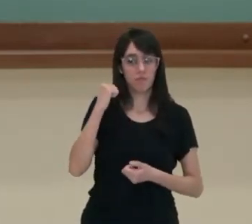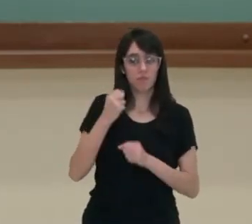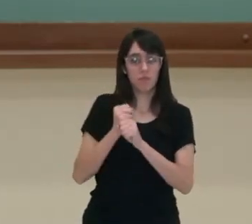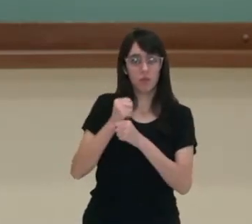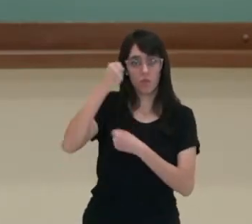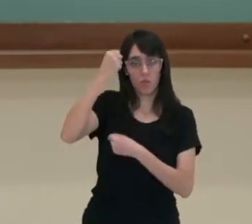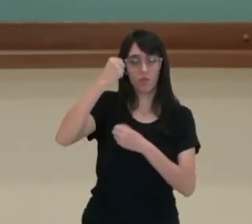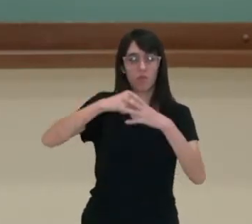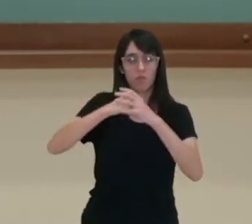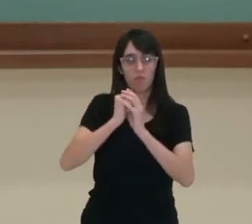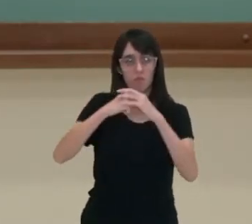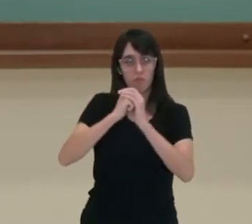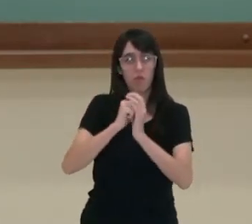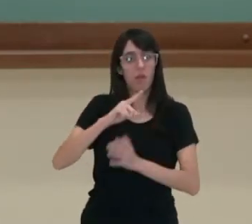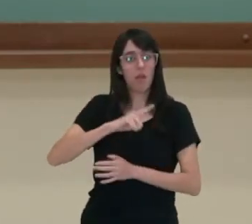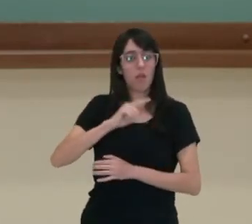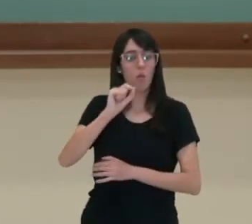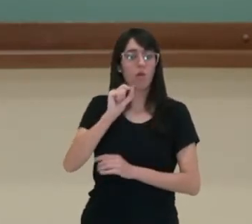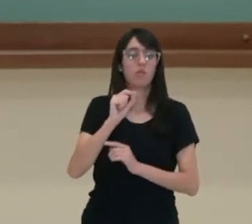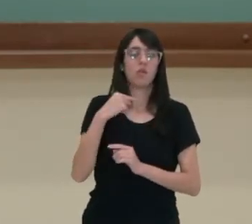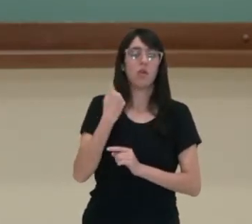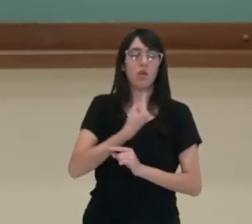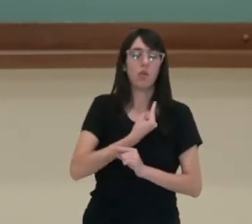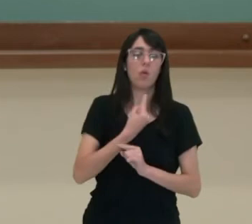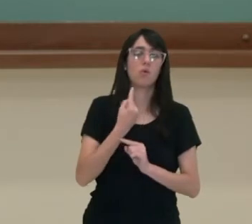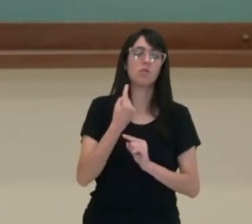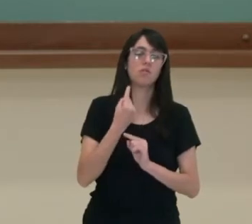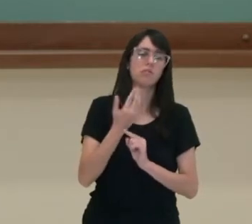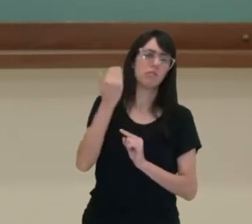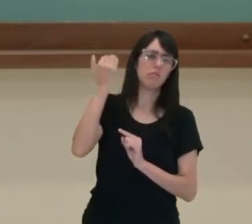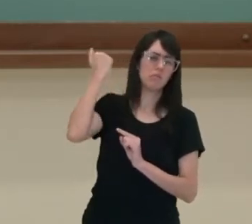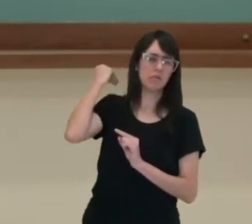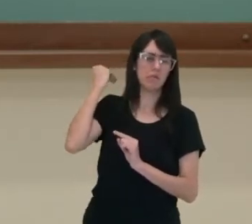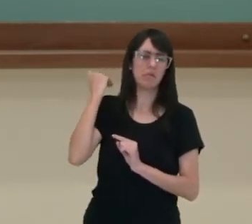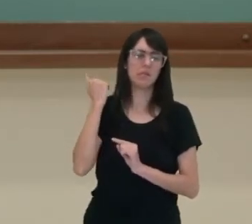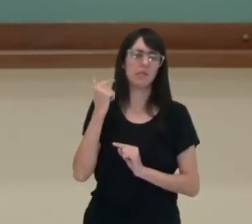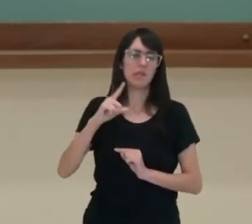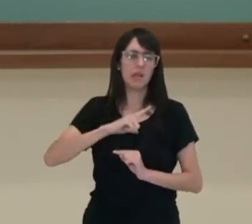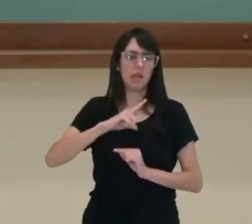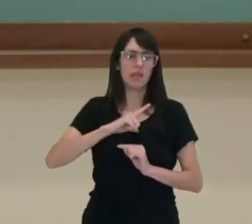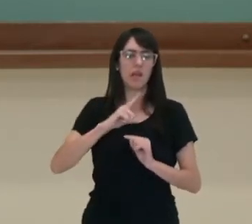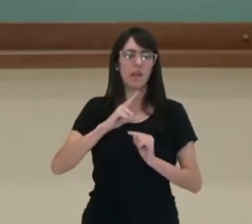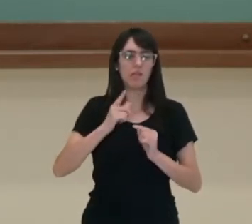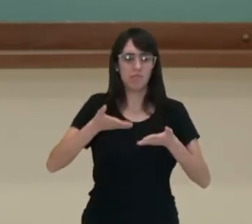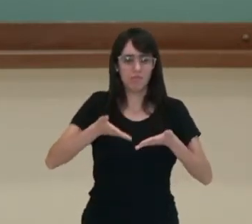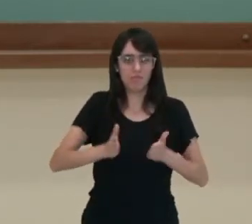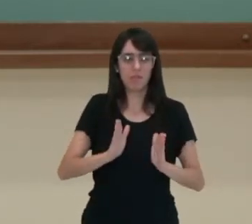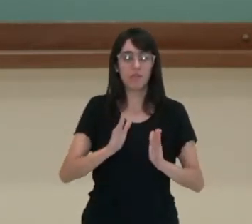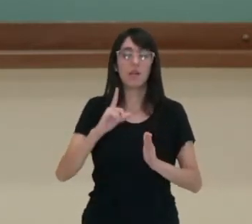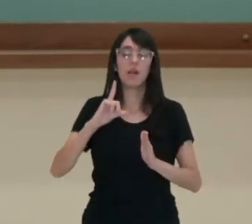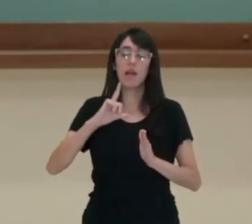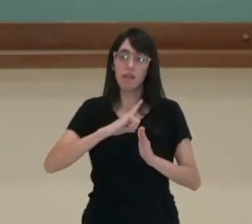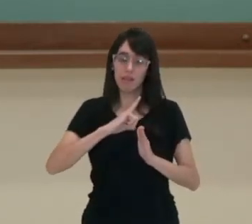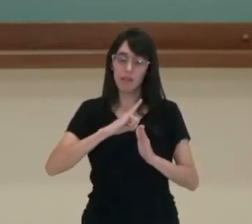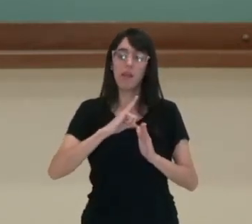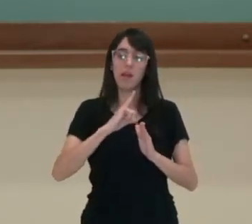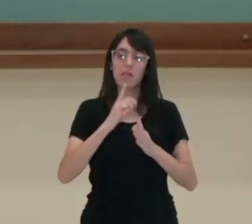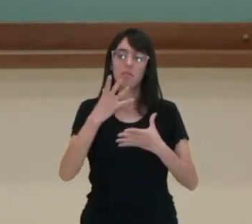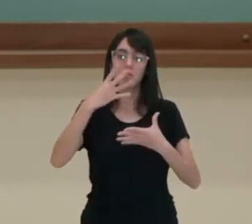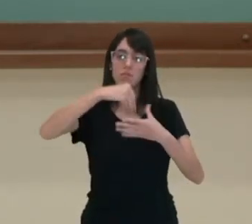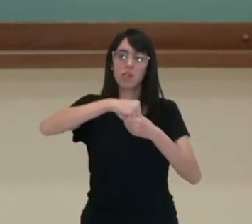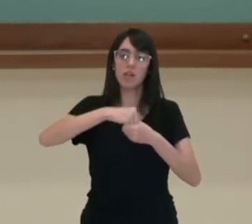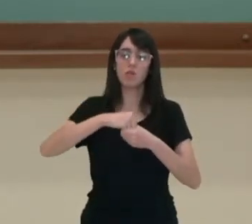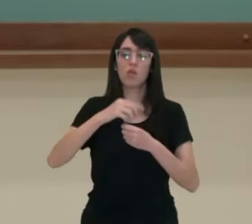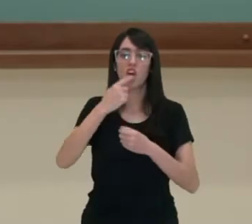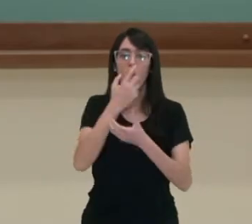Quando a gente está lá na fase embrionária, existe um molde do nosso osso. Esse molde é feito de cartilagem, então ele